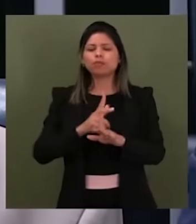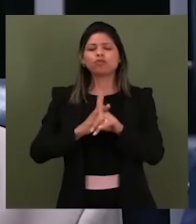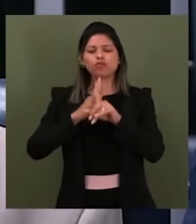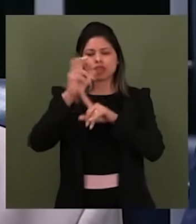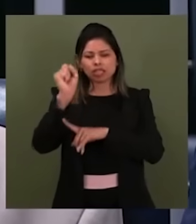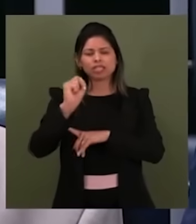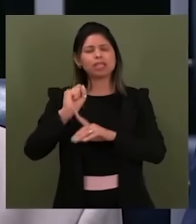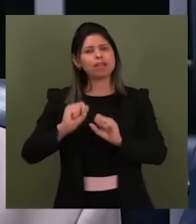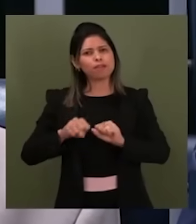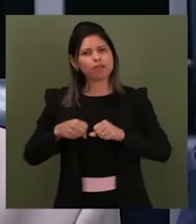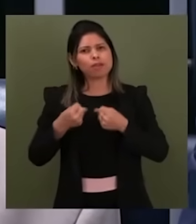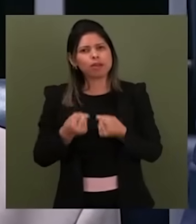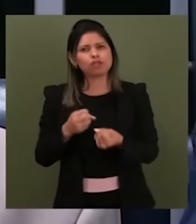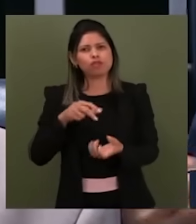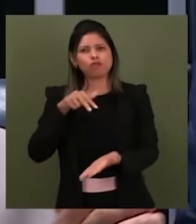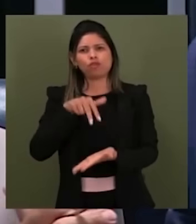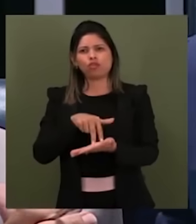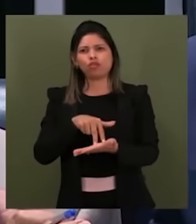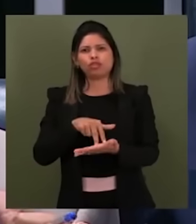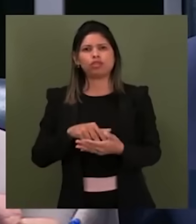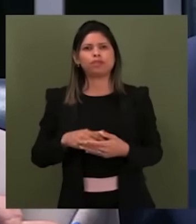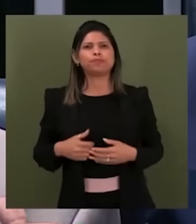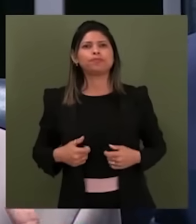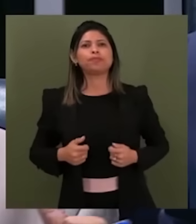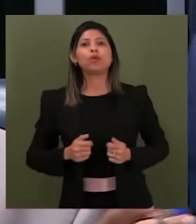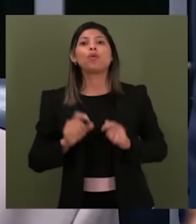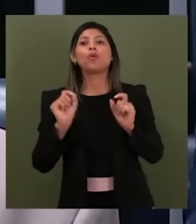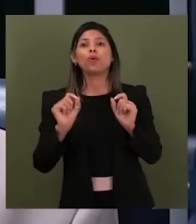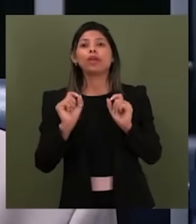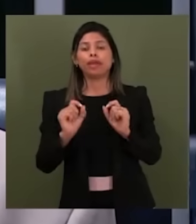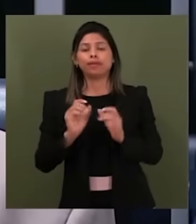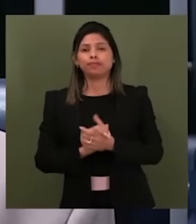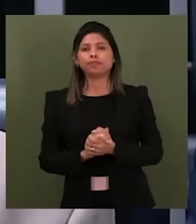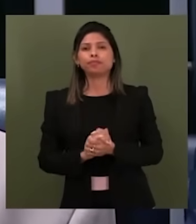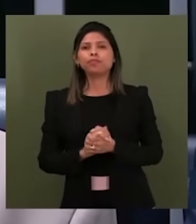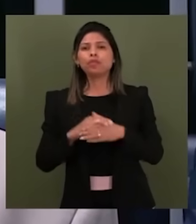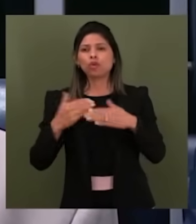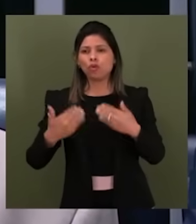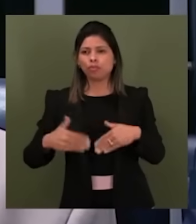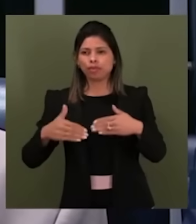Agora, recentemente, o Ministério da Saúde,